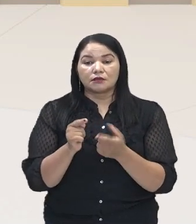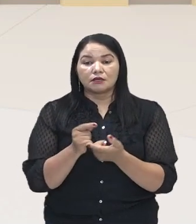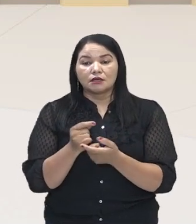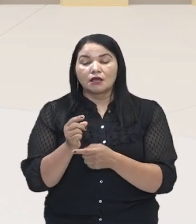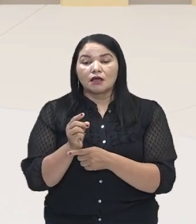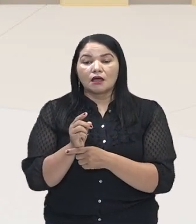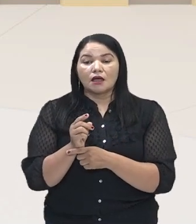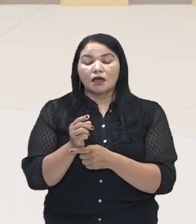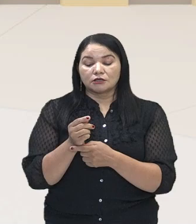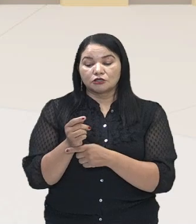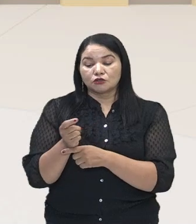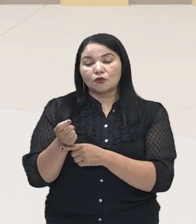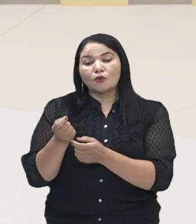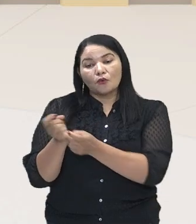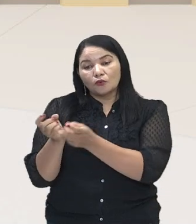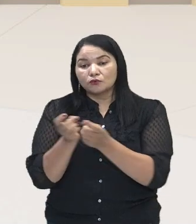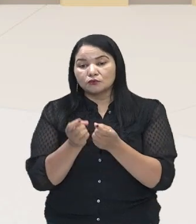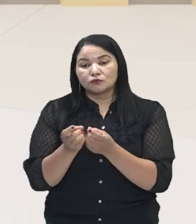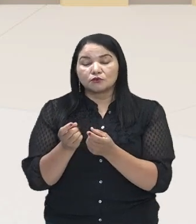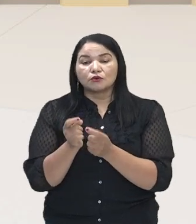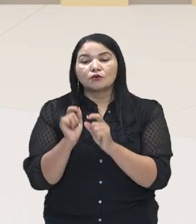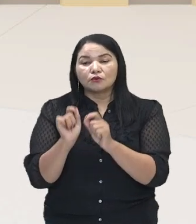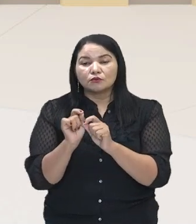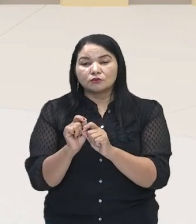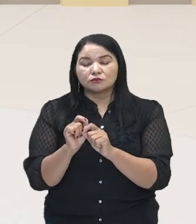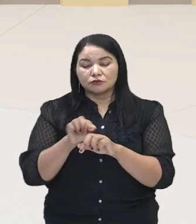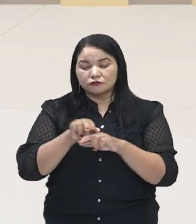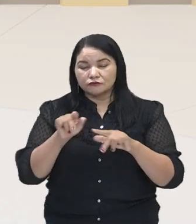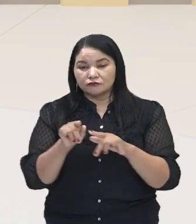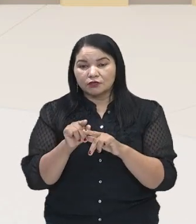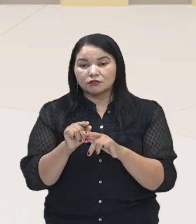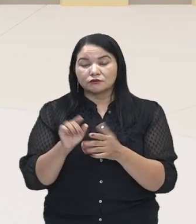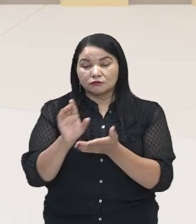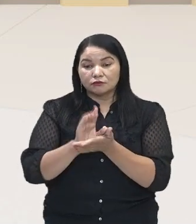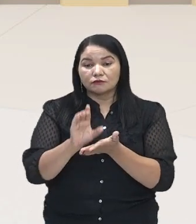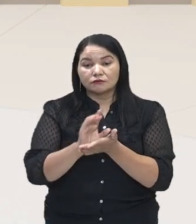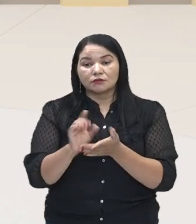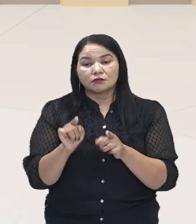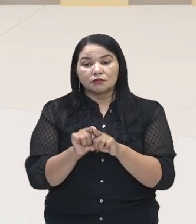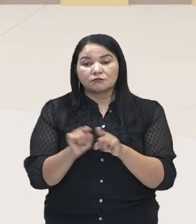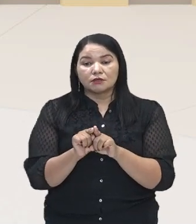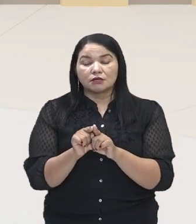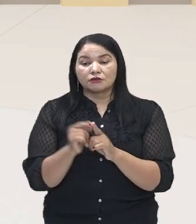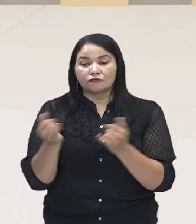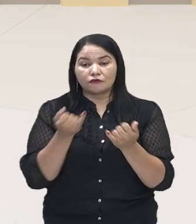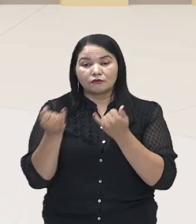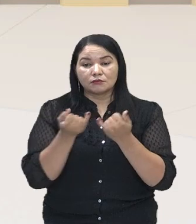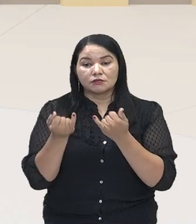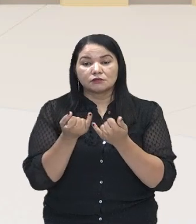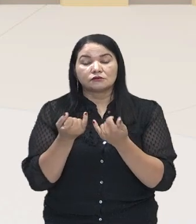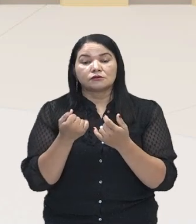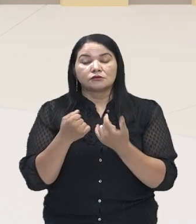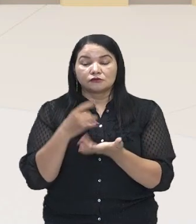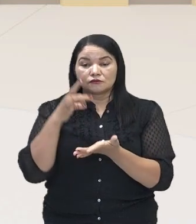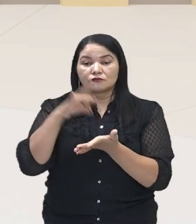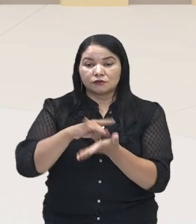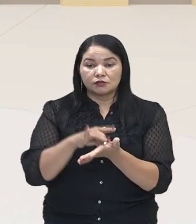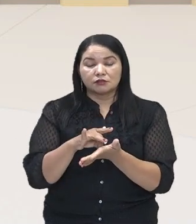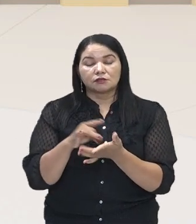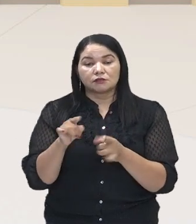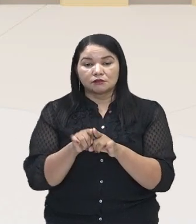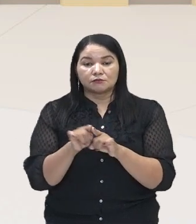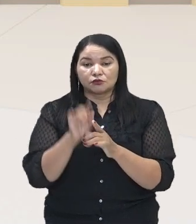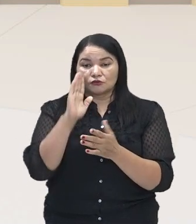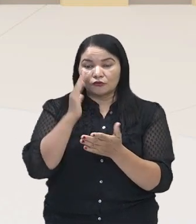à capacitação, dados de alta qualidade, atuais e confiáveis. Para que a